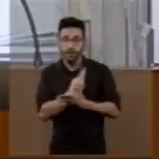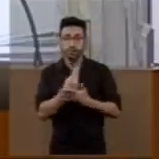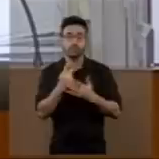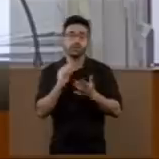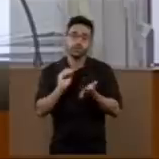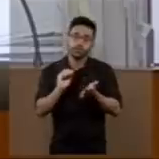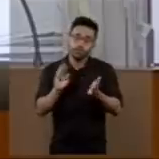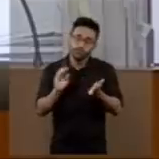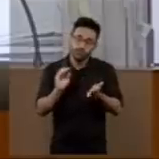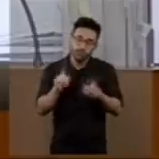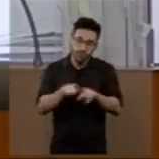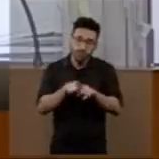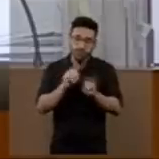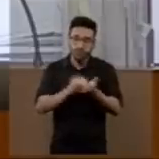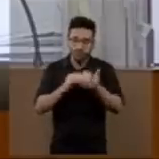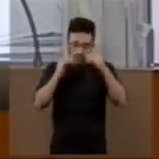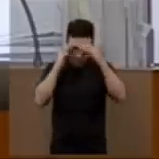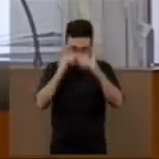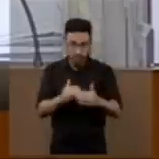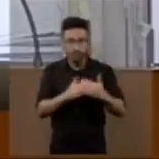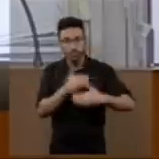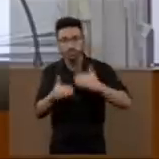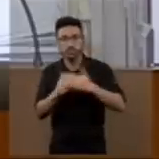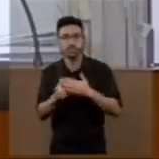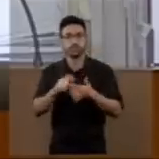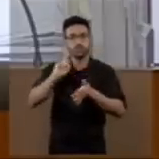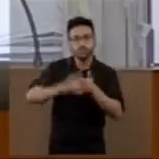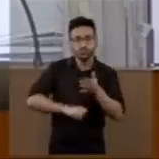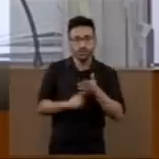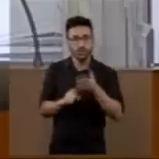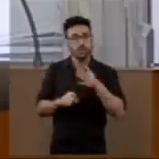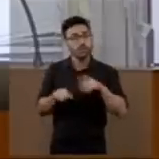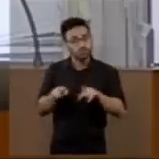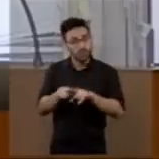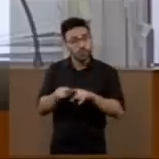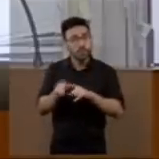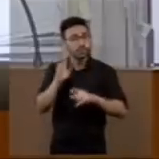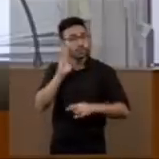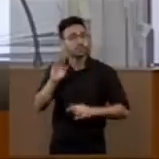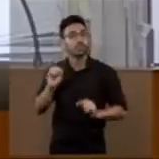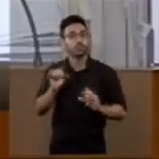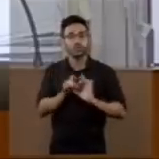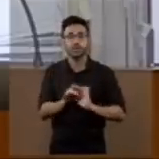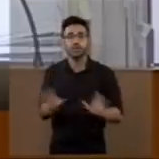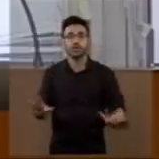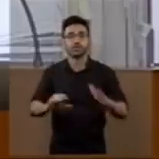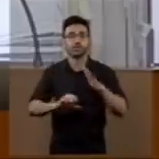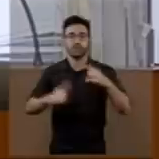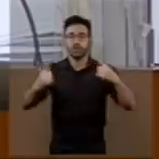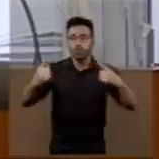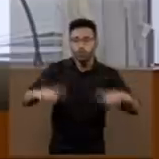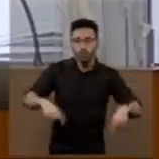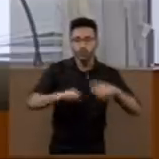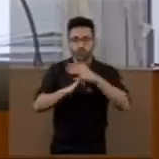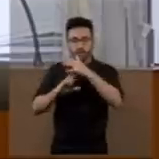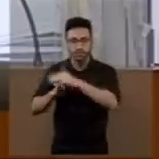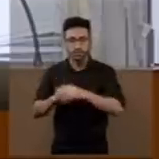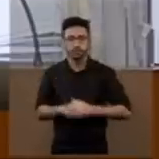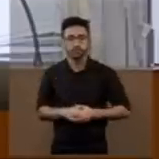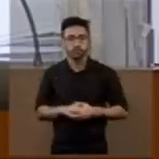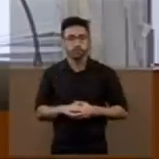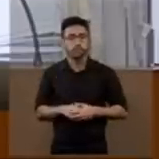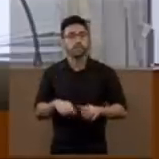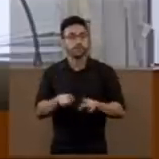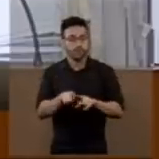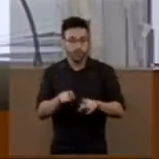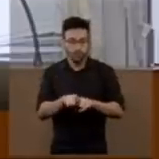tributário, para que se enfatize dos princípios constitucionais, principalmente o da livre concorrência. Acompanharam também a